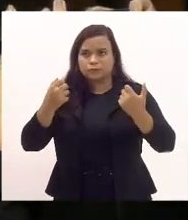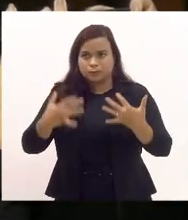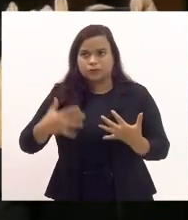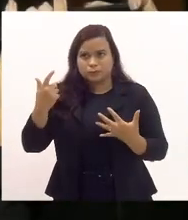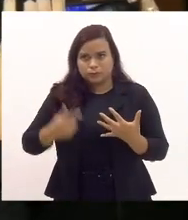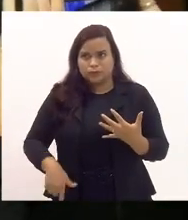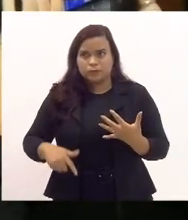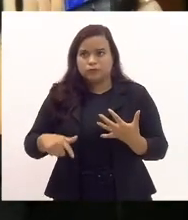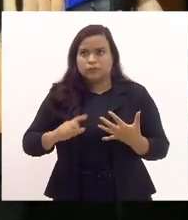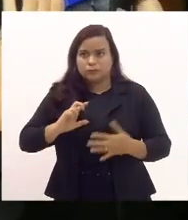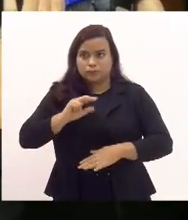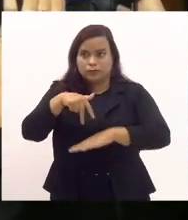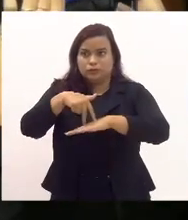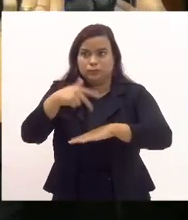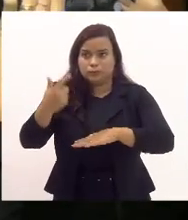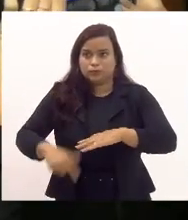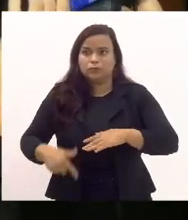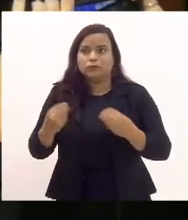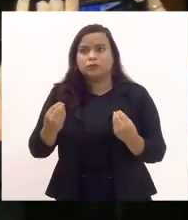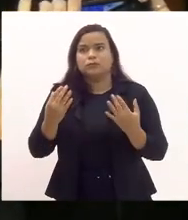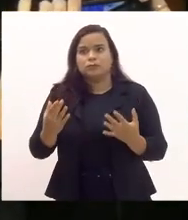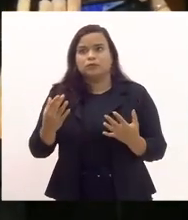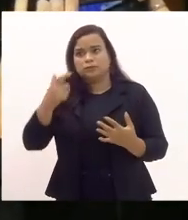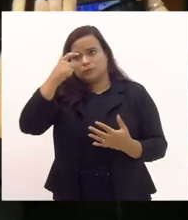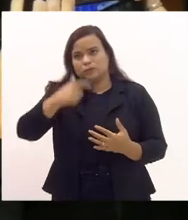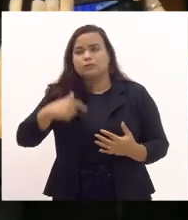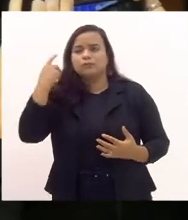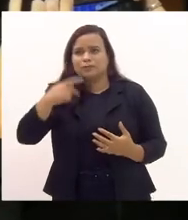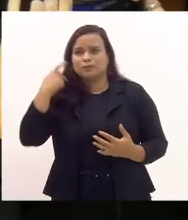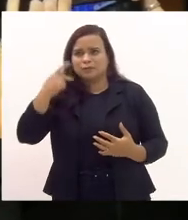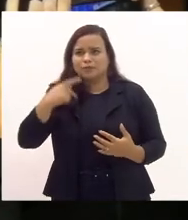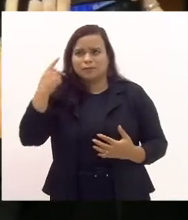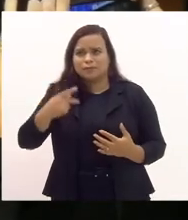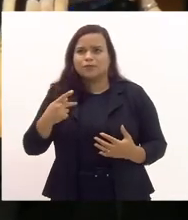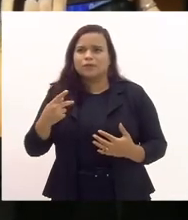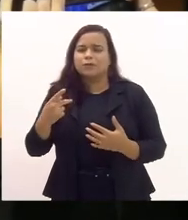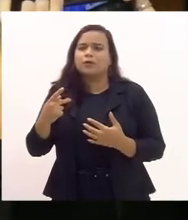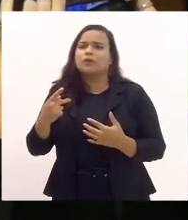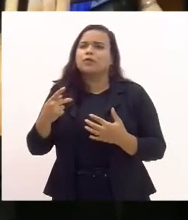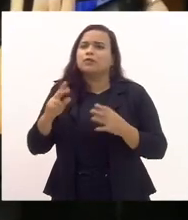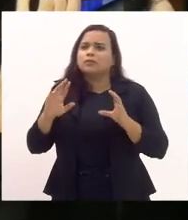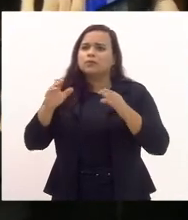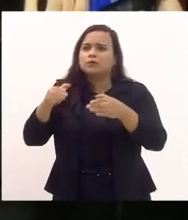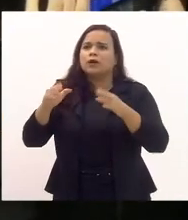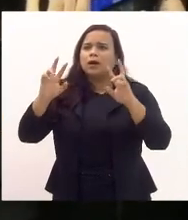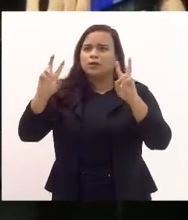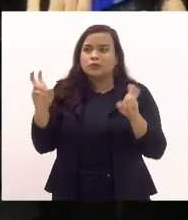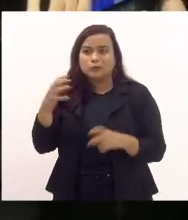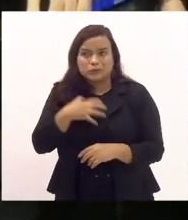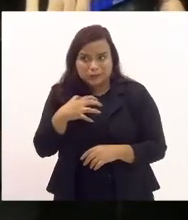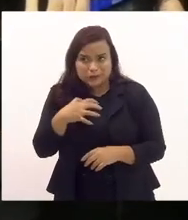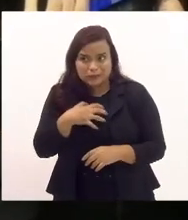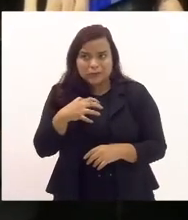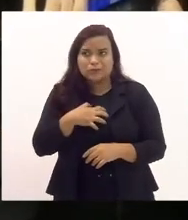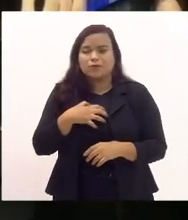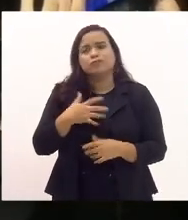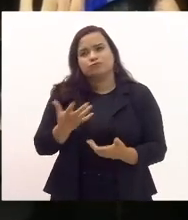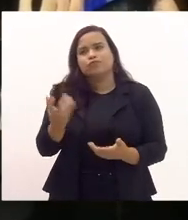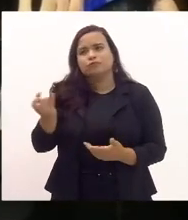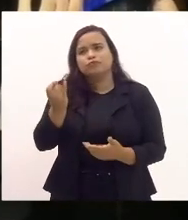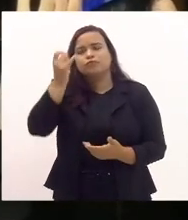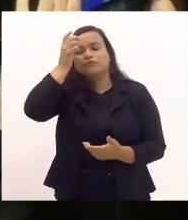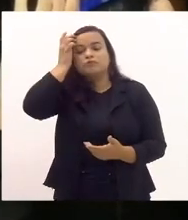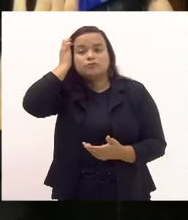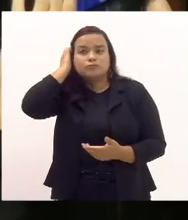mais uma vez nessa Tribuna como o parlamentar até para tratar de um assunto sensível como sempre